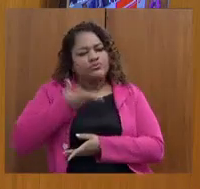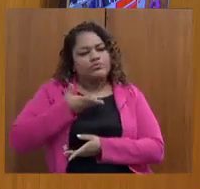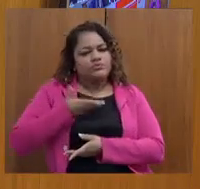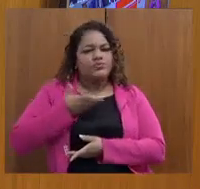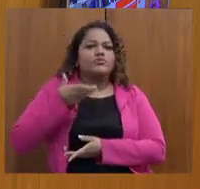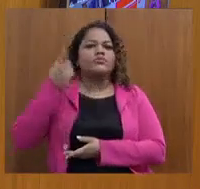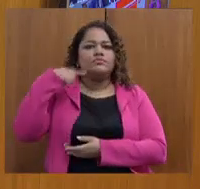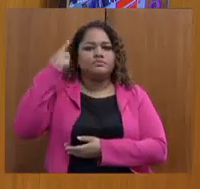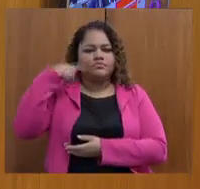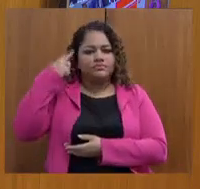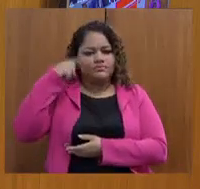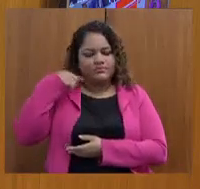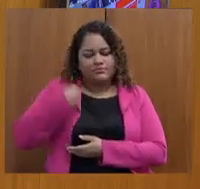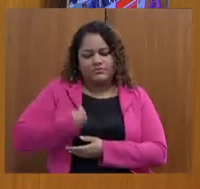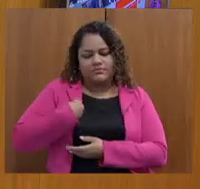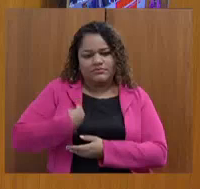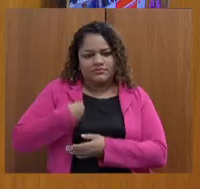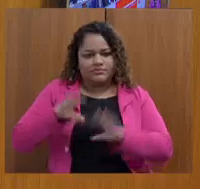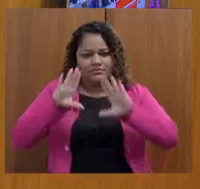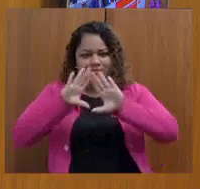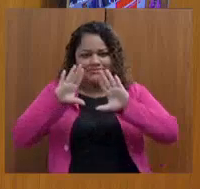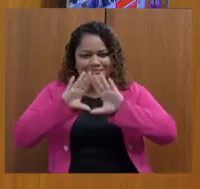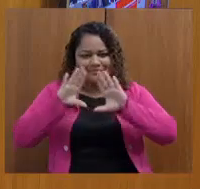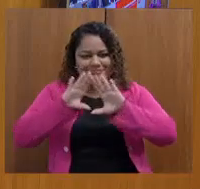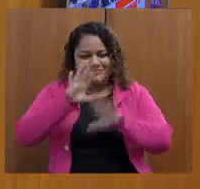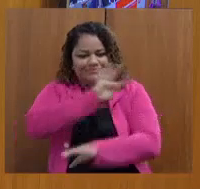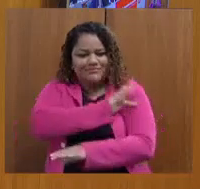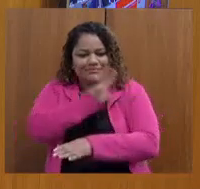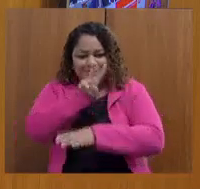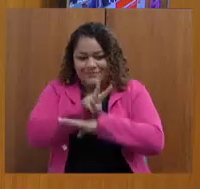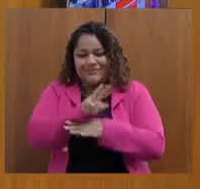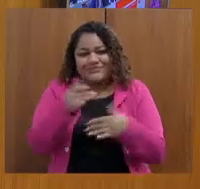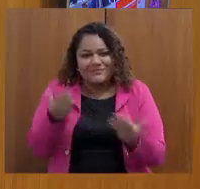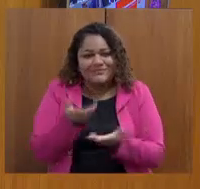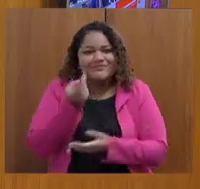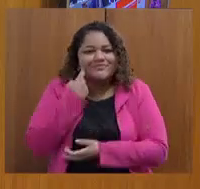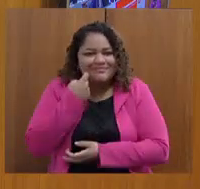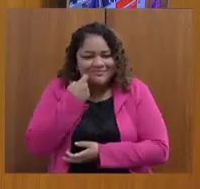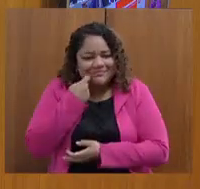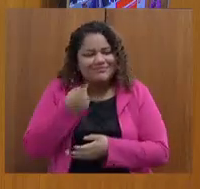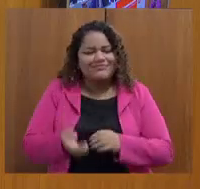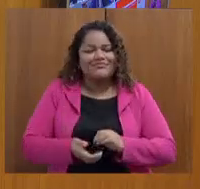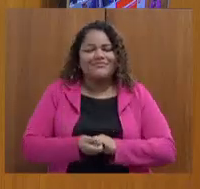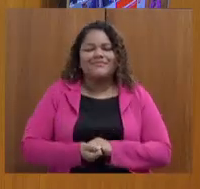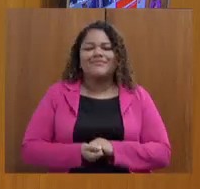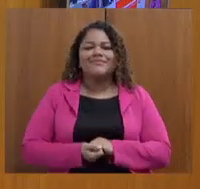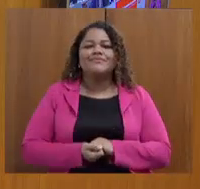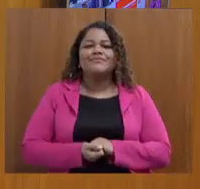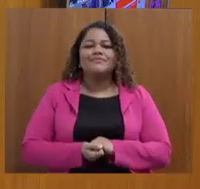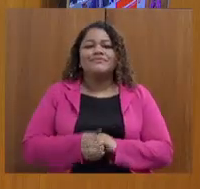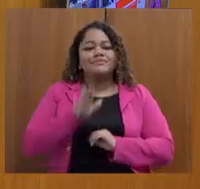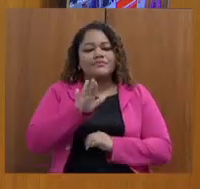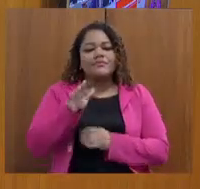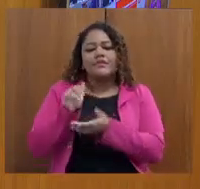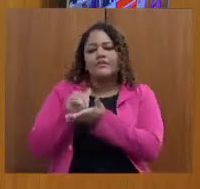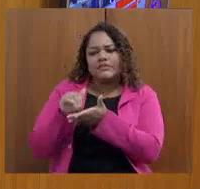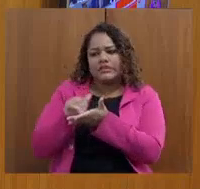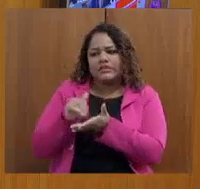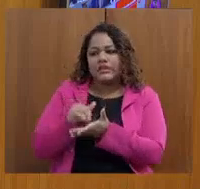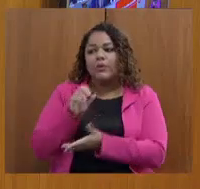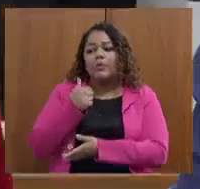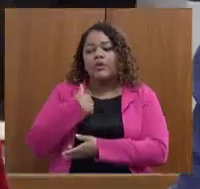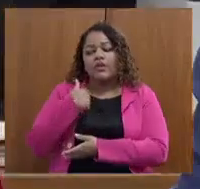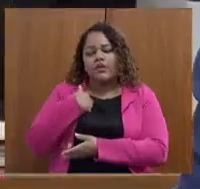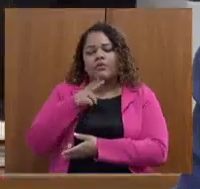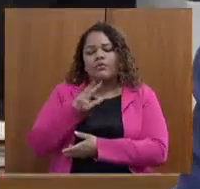que participam desse Assembleia fiscaliza na sexta-feira secretário eu vou ampliar um pouco o debate